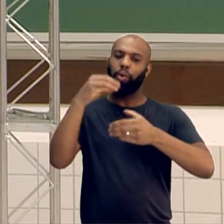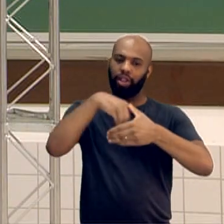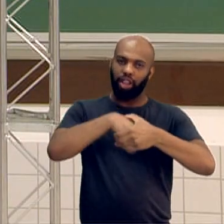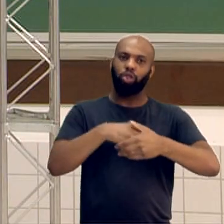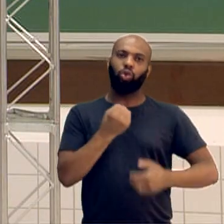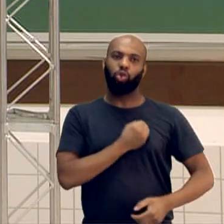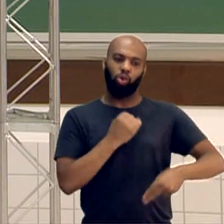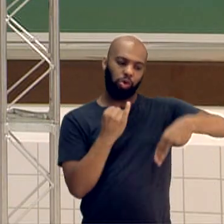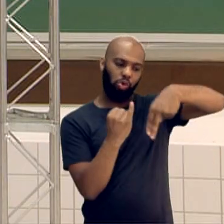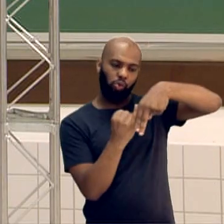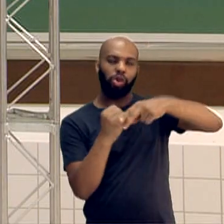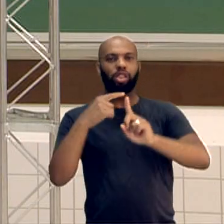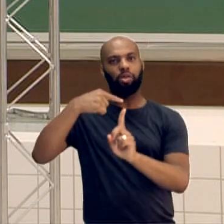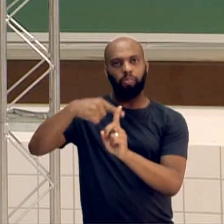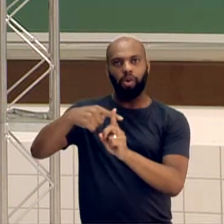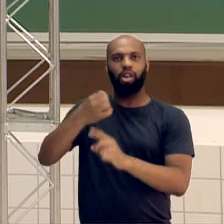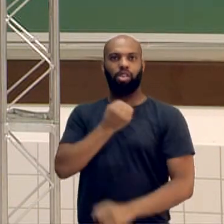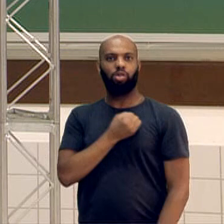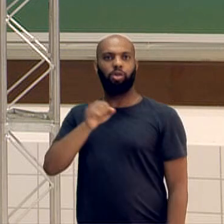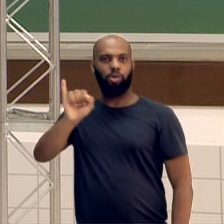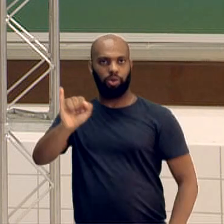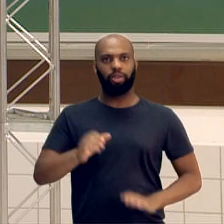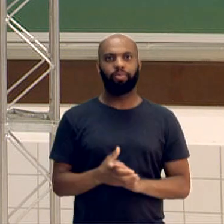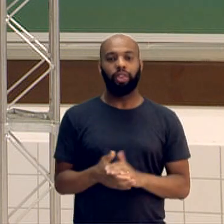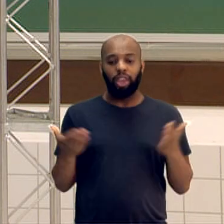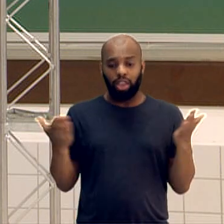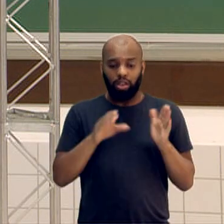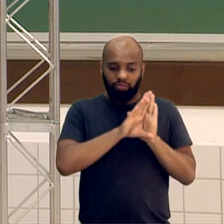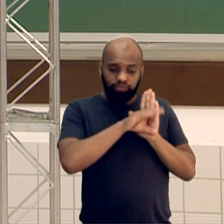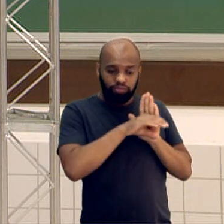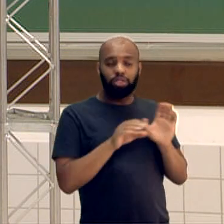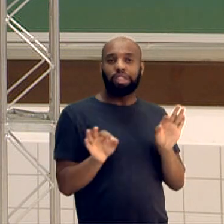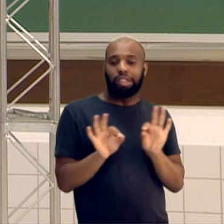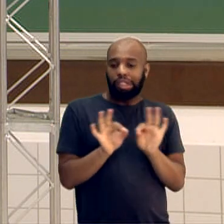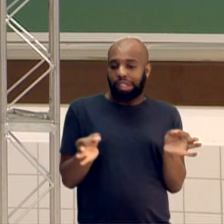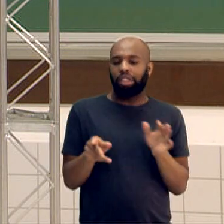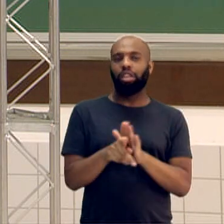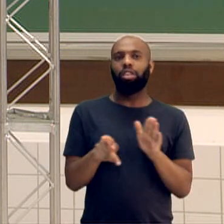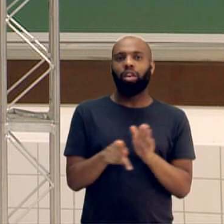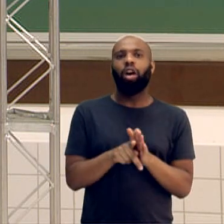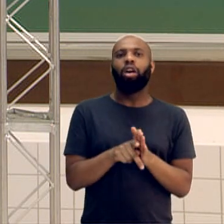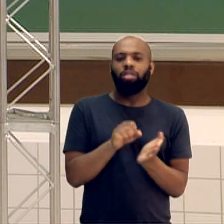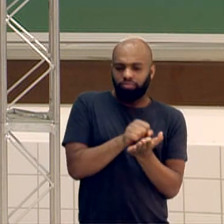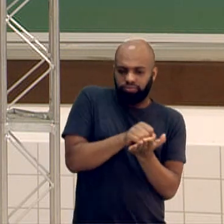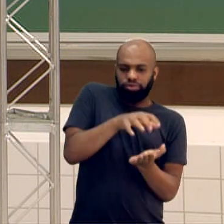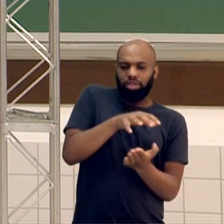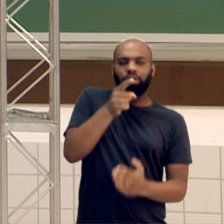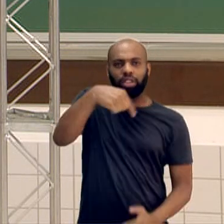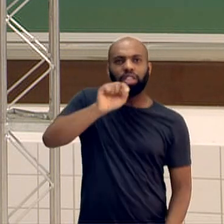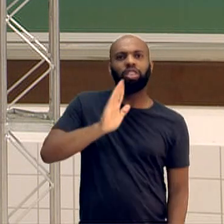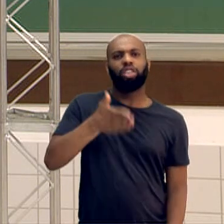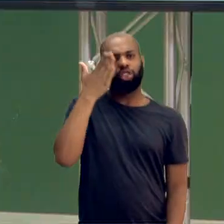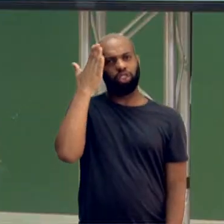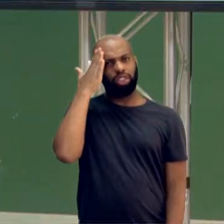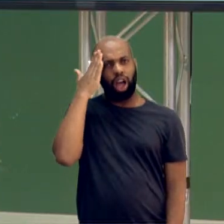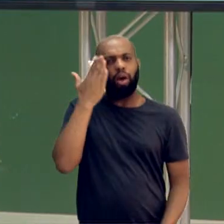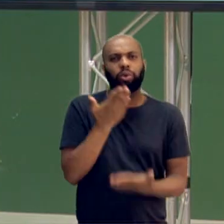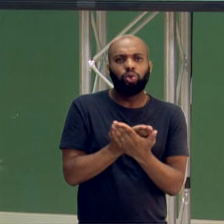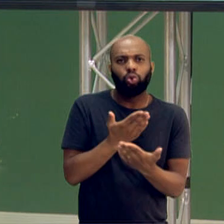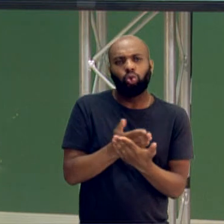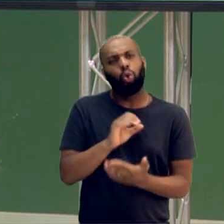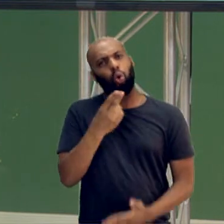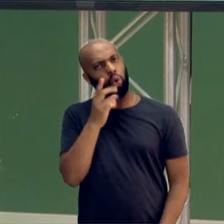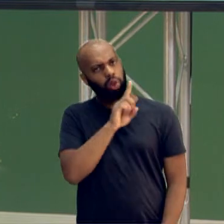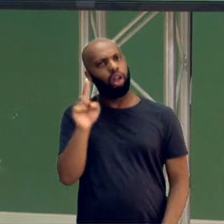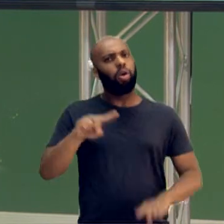nós vamos levar em consideração um conceito simples de geometria que vocês já viram ou não, mas